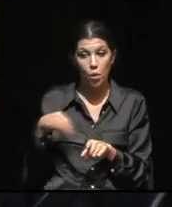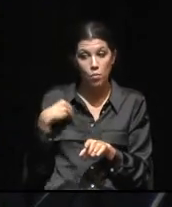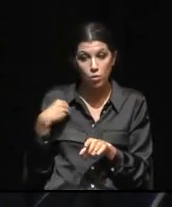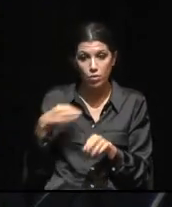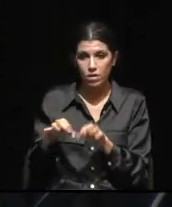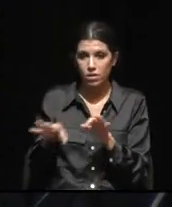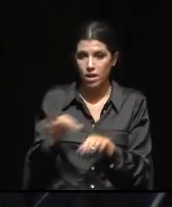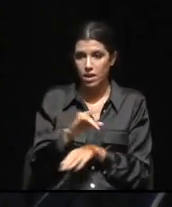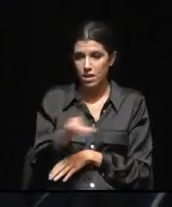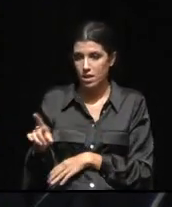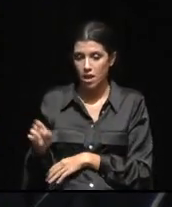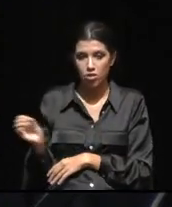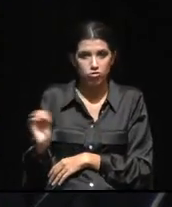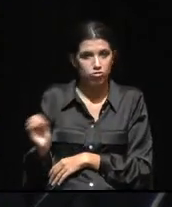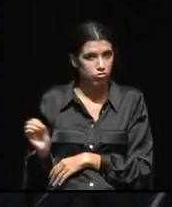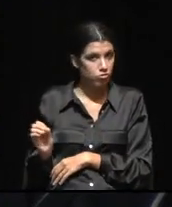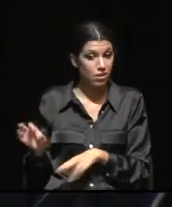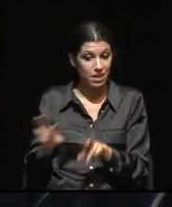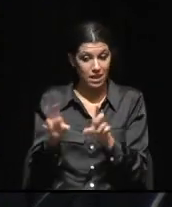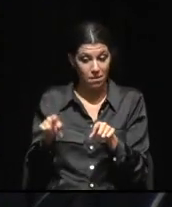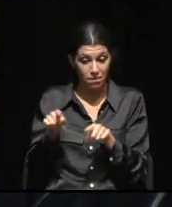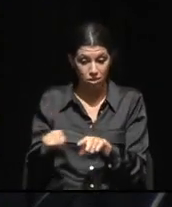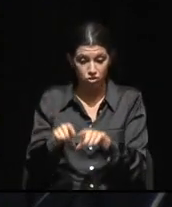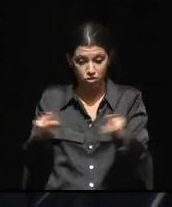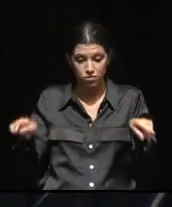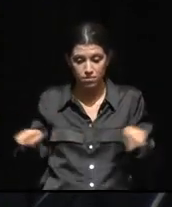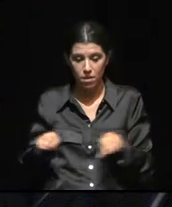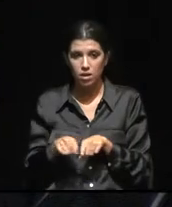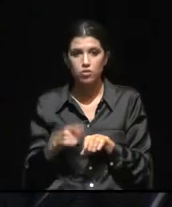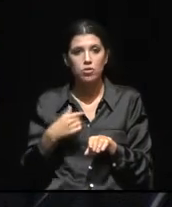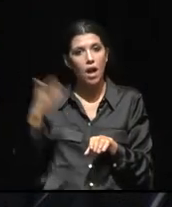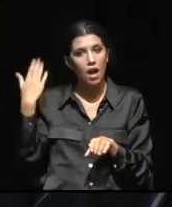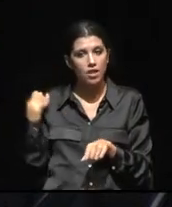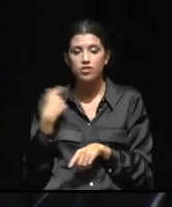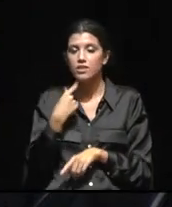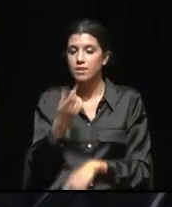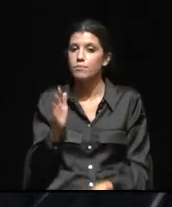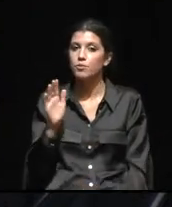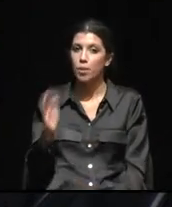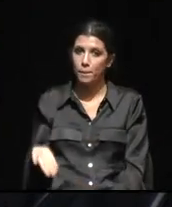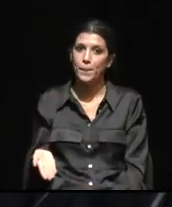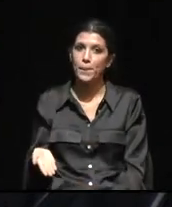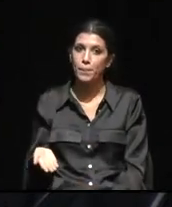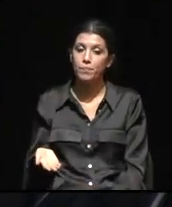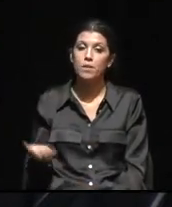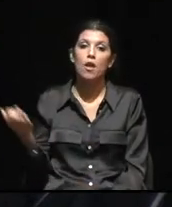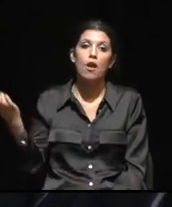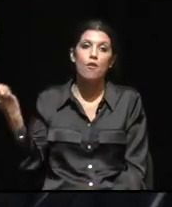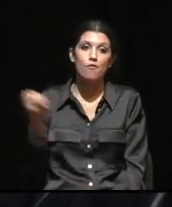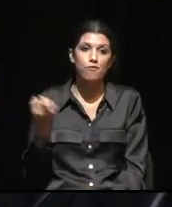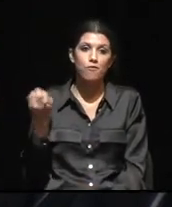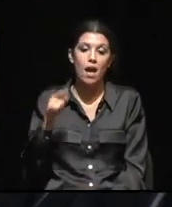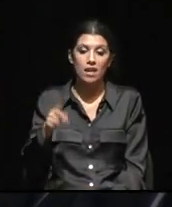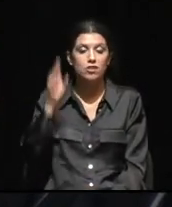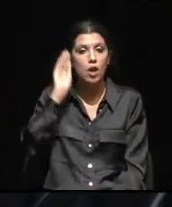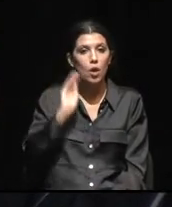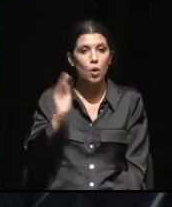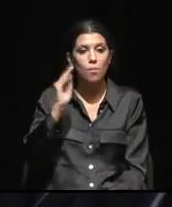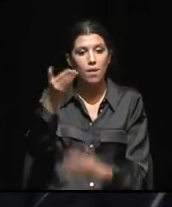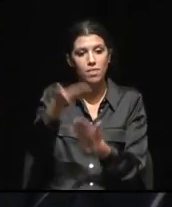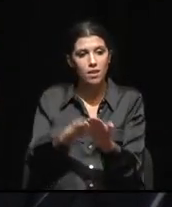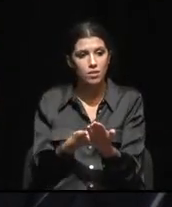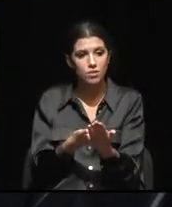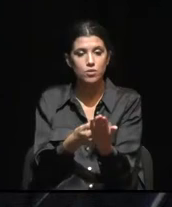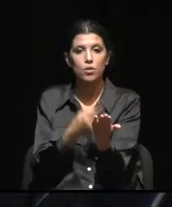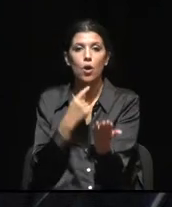iniciativa Liberal nestas matérias Como já anteriormente dissemos na verdade esta recomendação